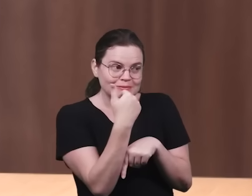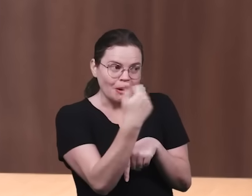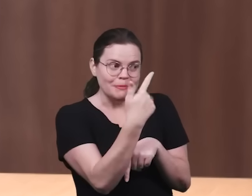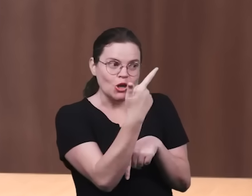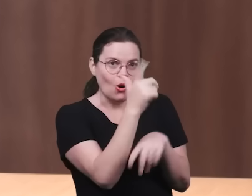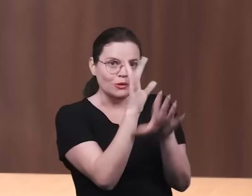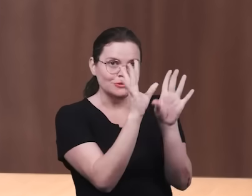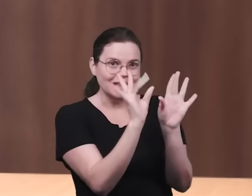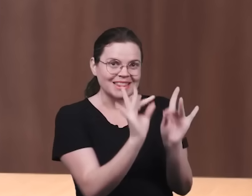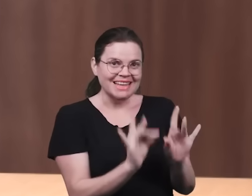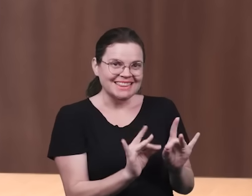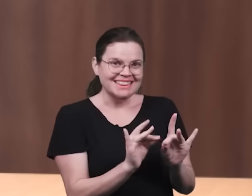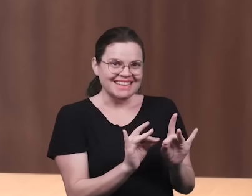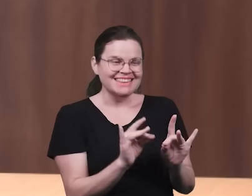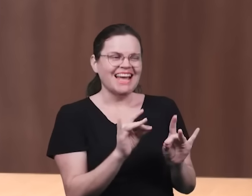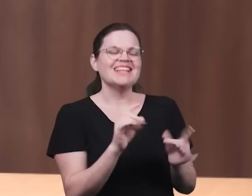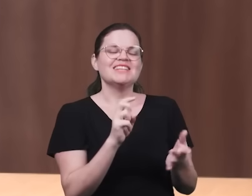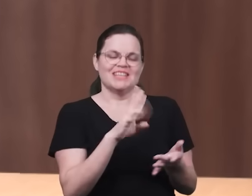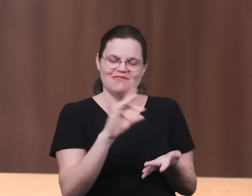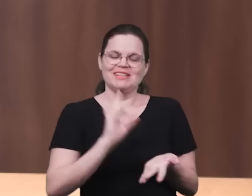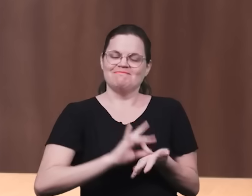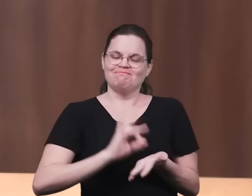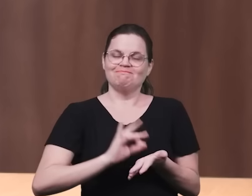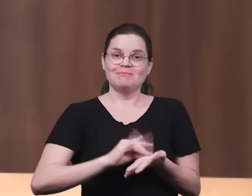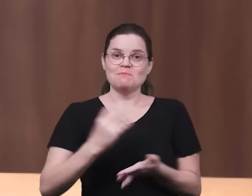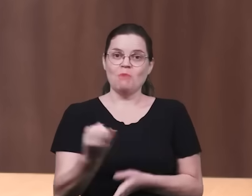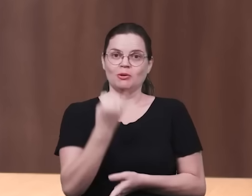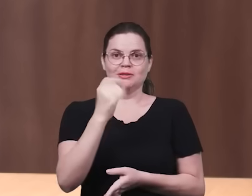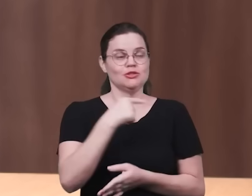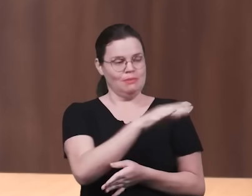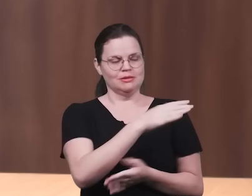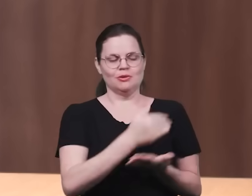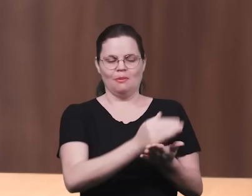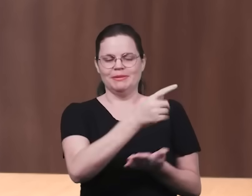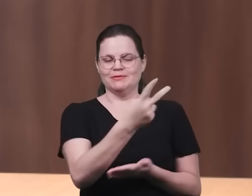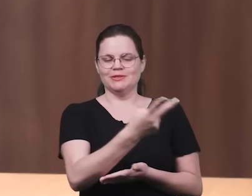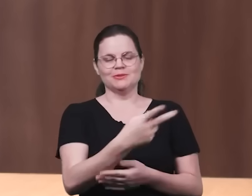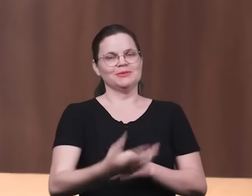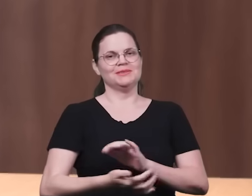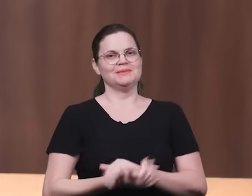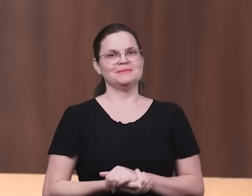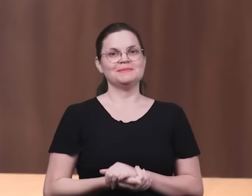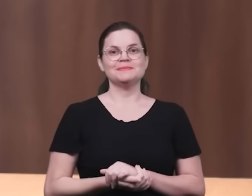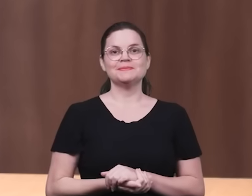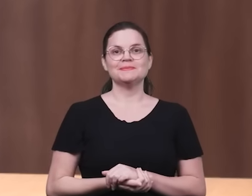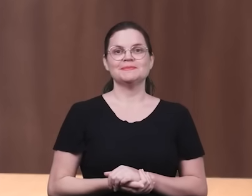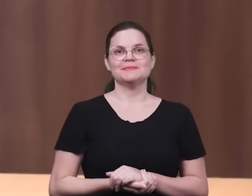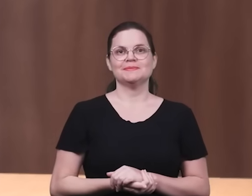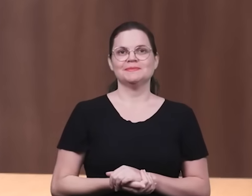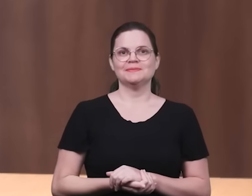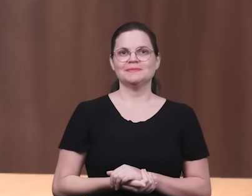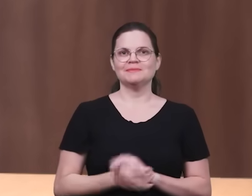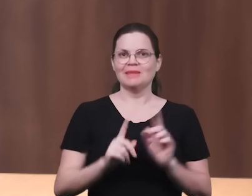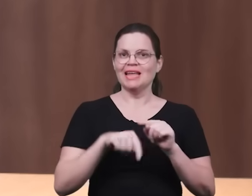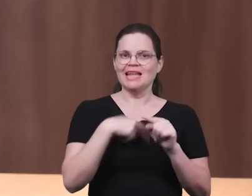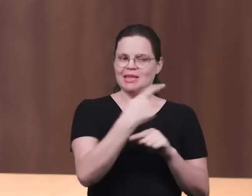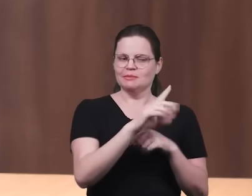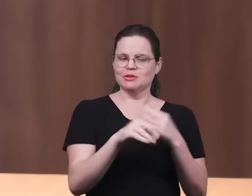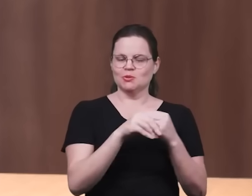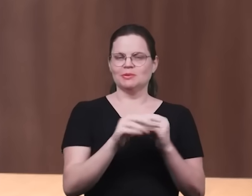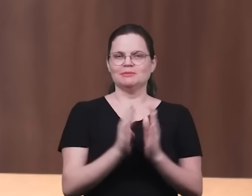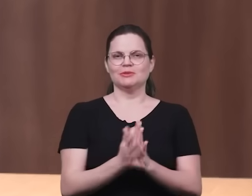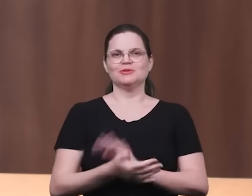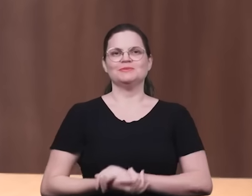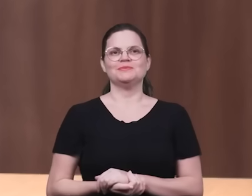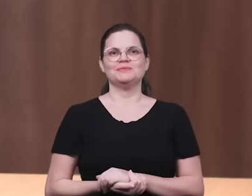que eu vou botar aqui na mesa, vai ser muito importante isso aqui. Mas vamos lá, vocês vão falar sobre isso aí. Depois vocês vão completar,